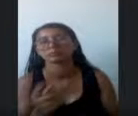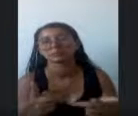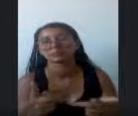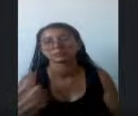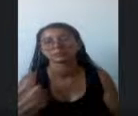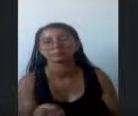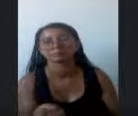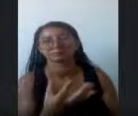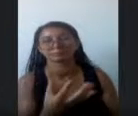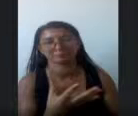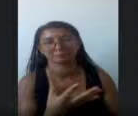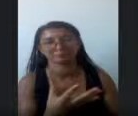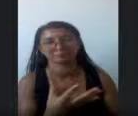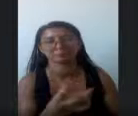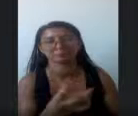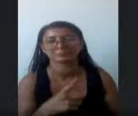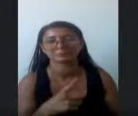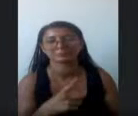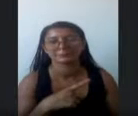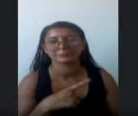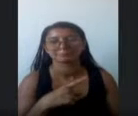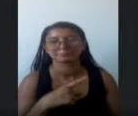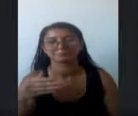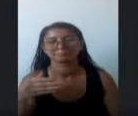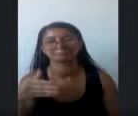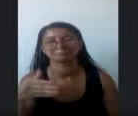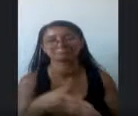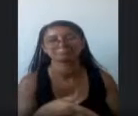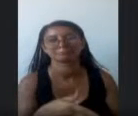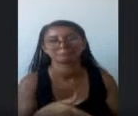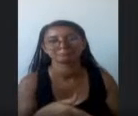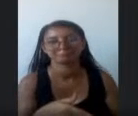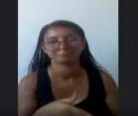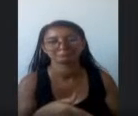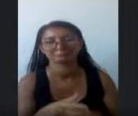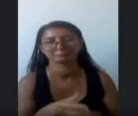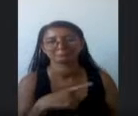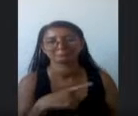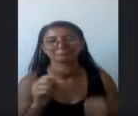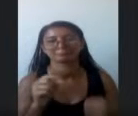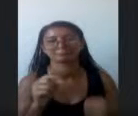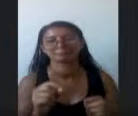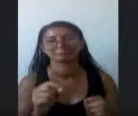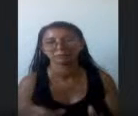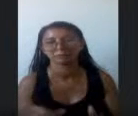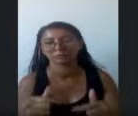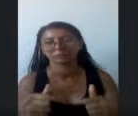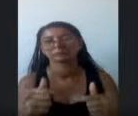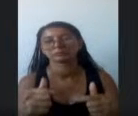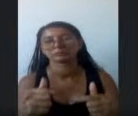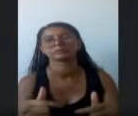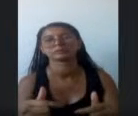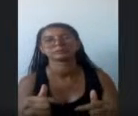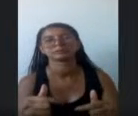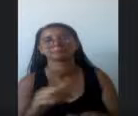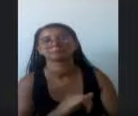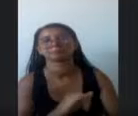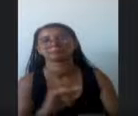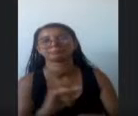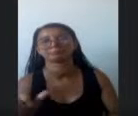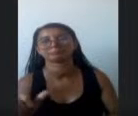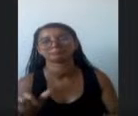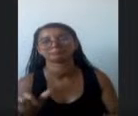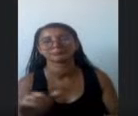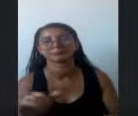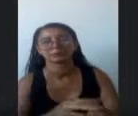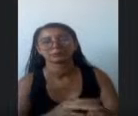mais quebrar, sobretudo, essa persistência de uma cadeia de transmissão associada à sífilis adquirida. No mais, é